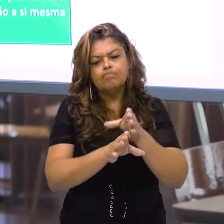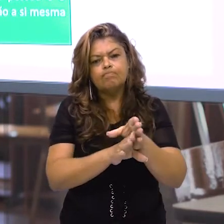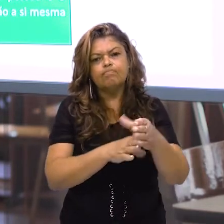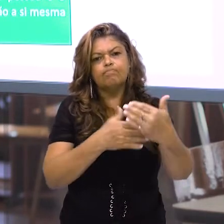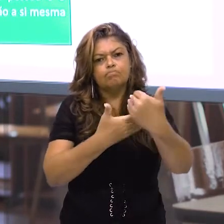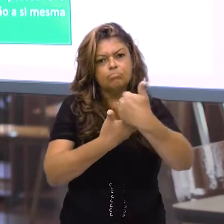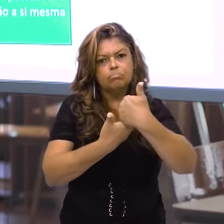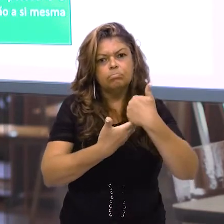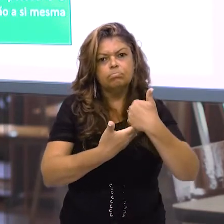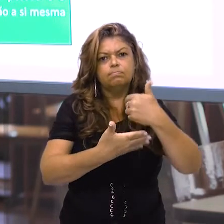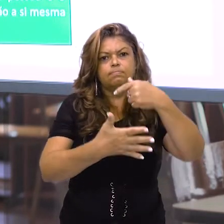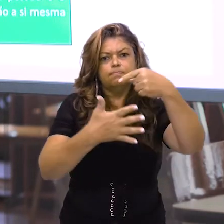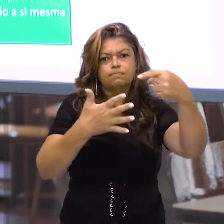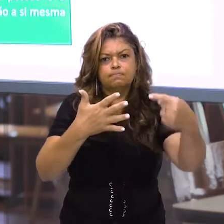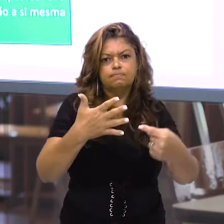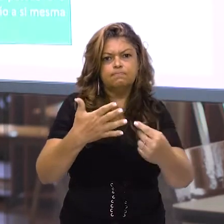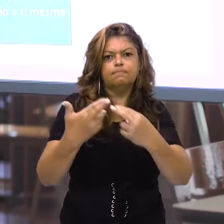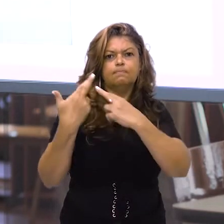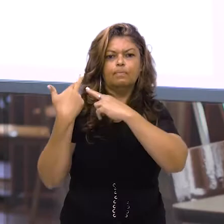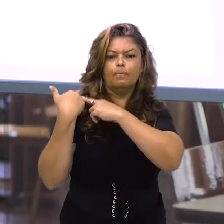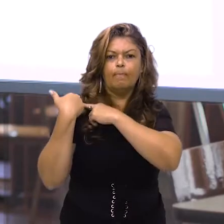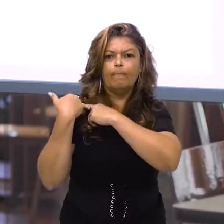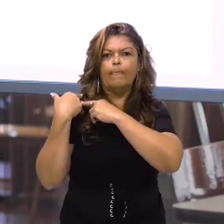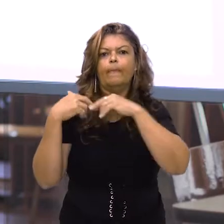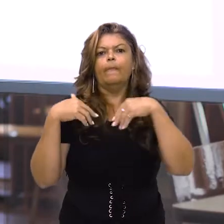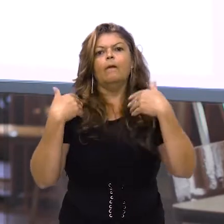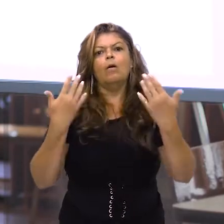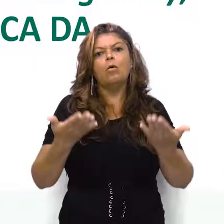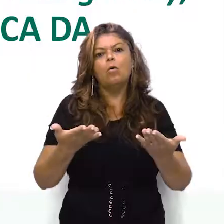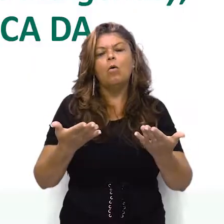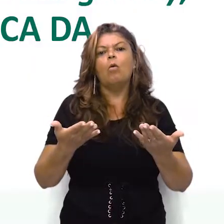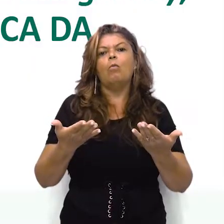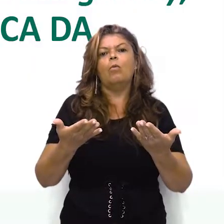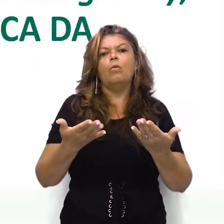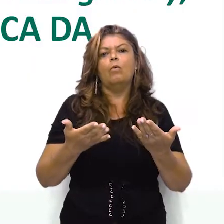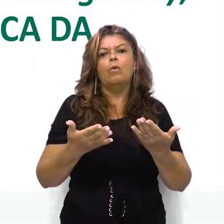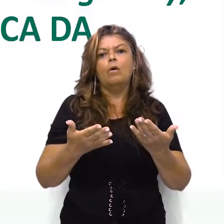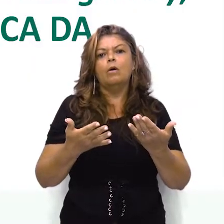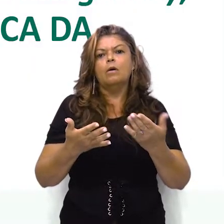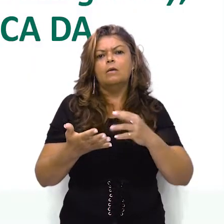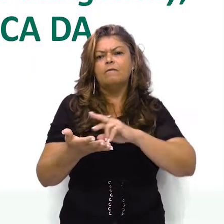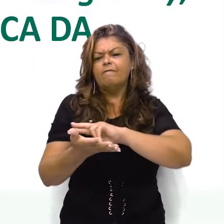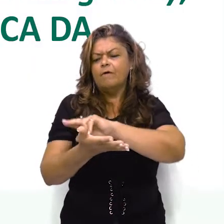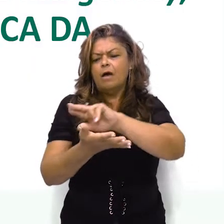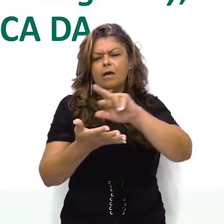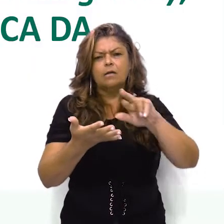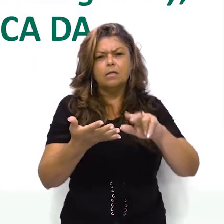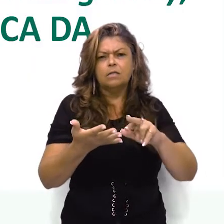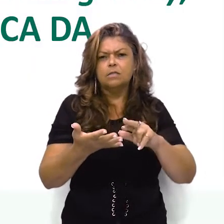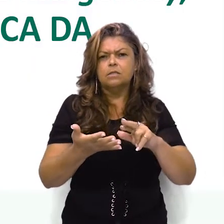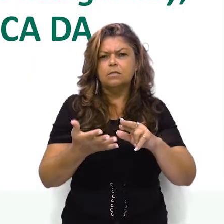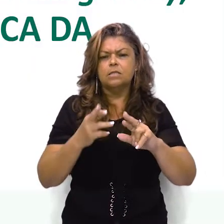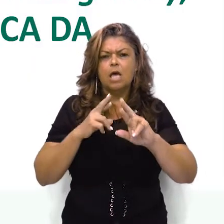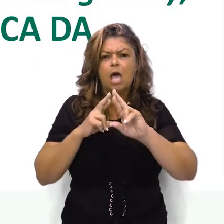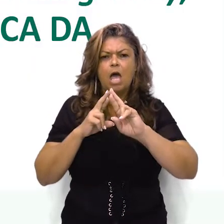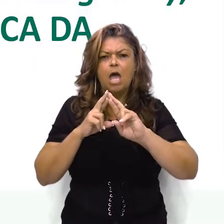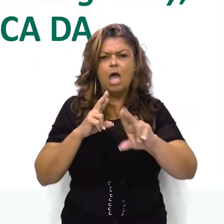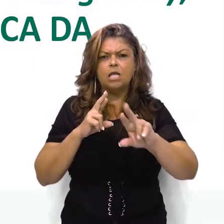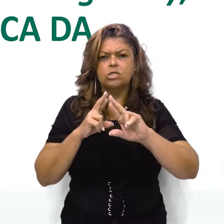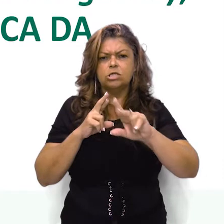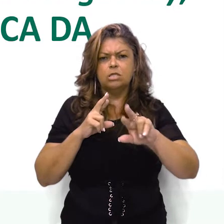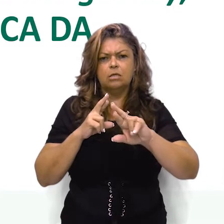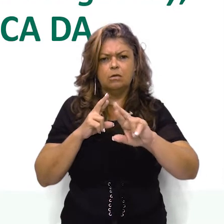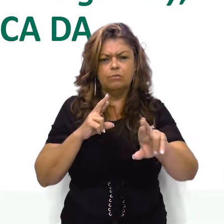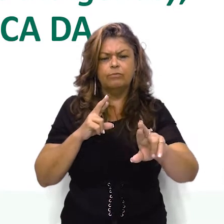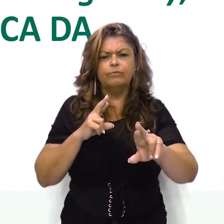sempre pensando nessa perspectiva. Como as tradições religiosas, em especial